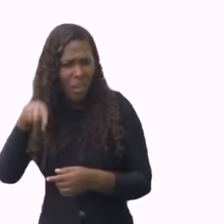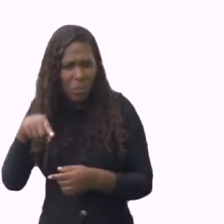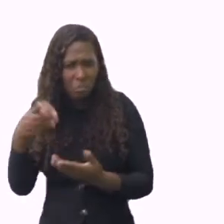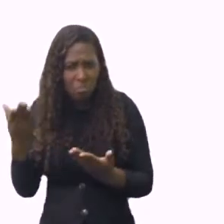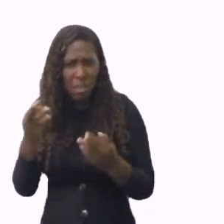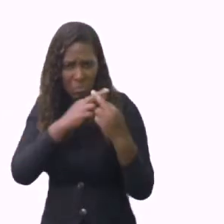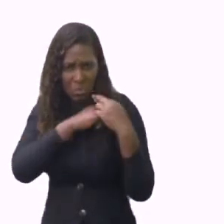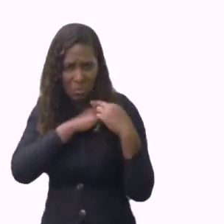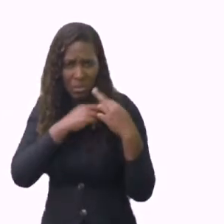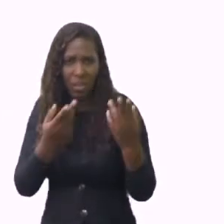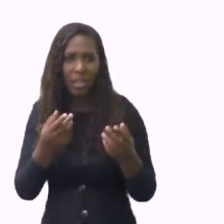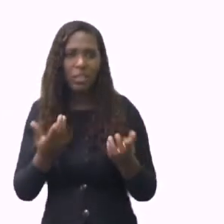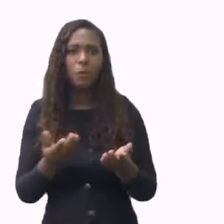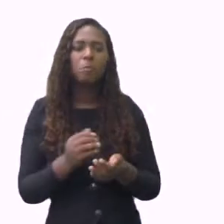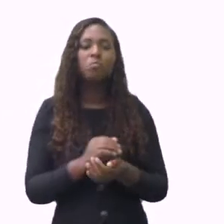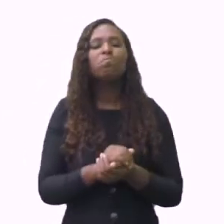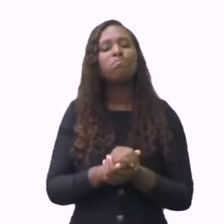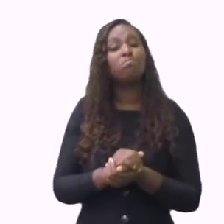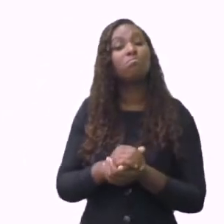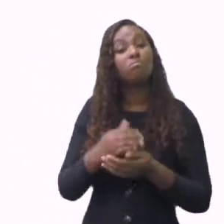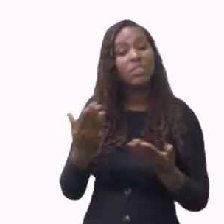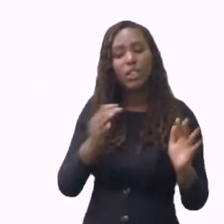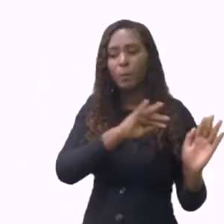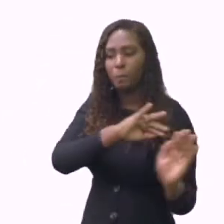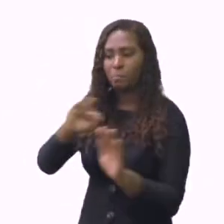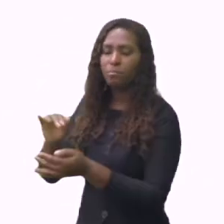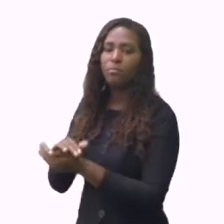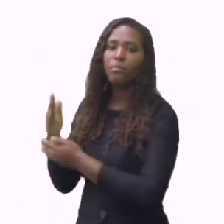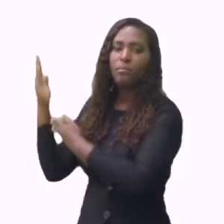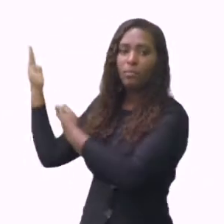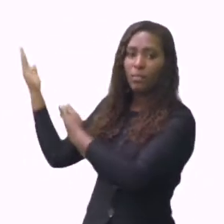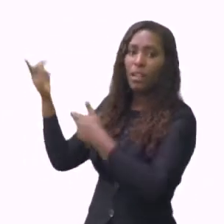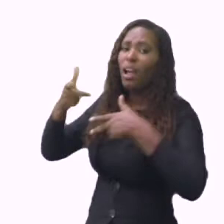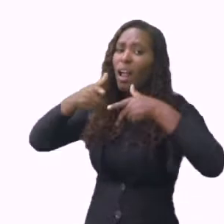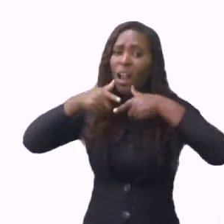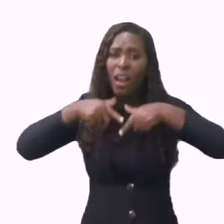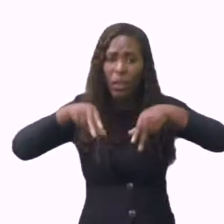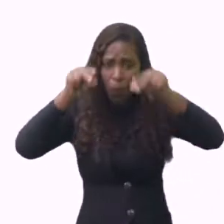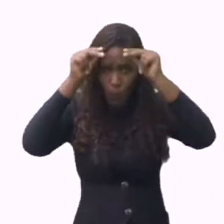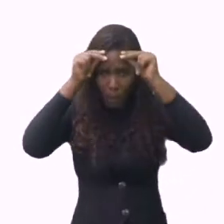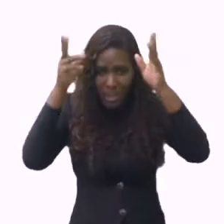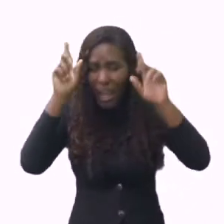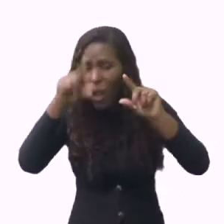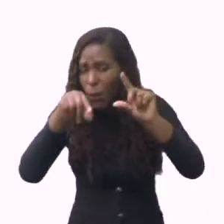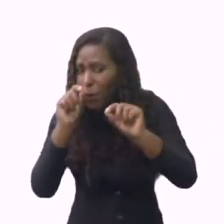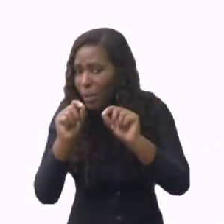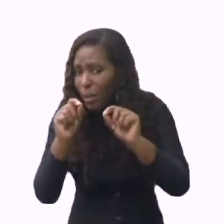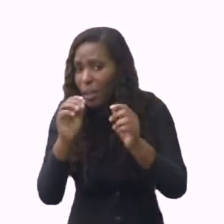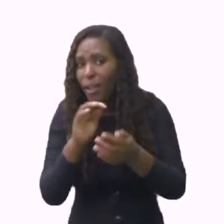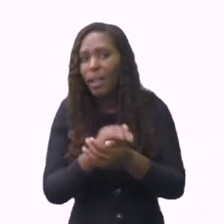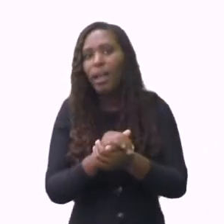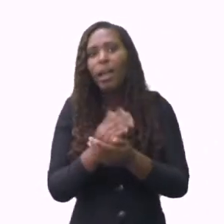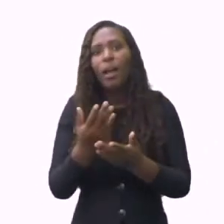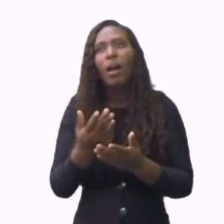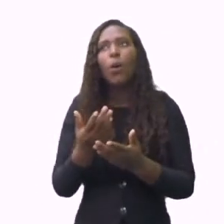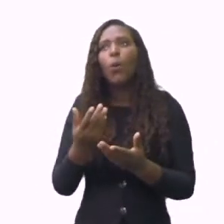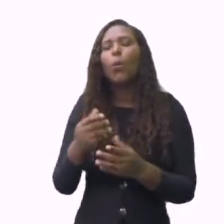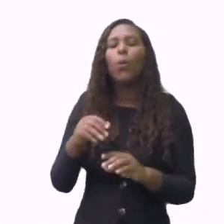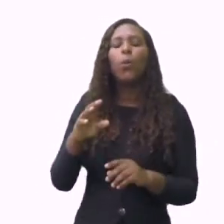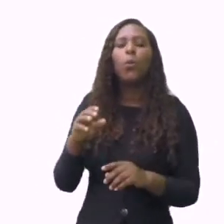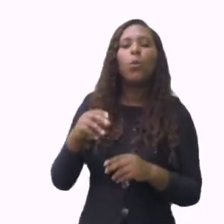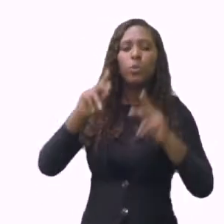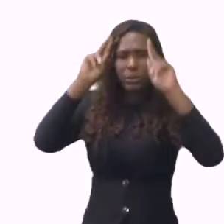é a capacidade humana de se comunicar das mais variadas formas, né? Pelas